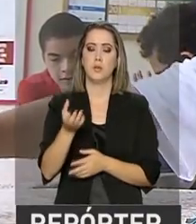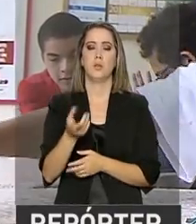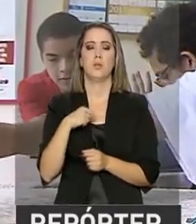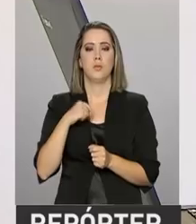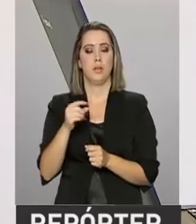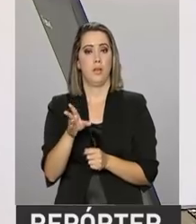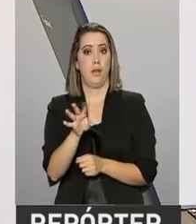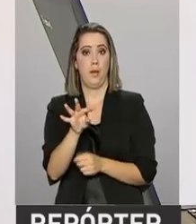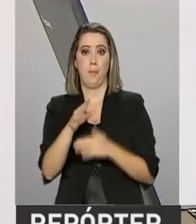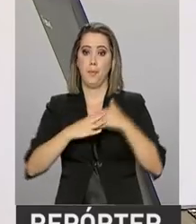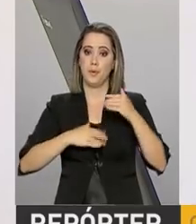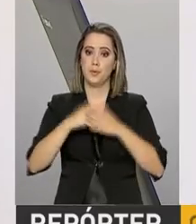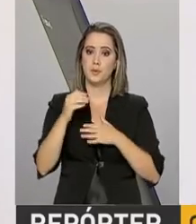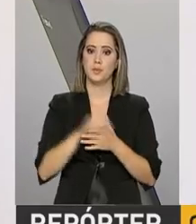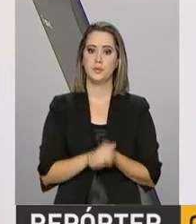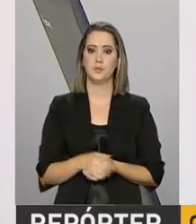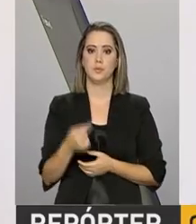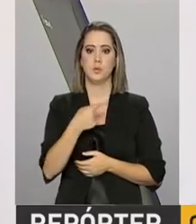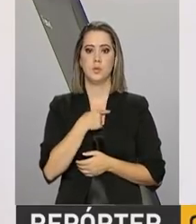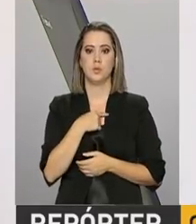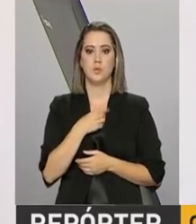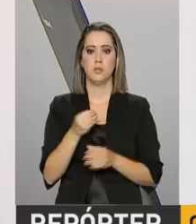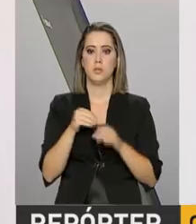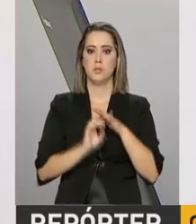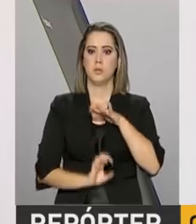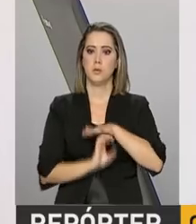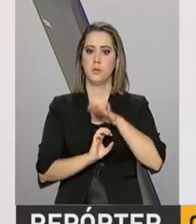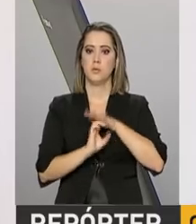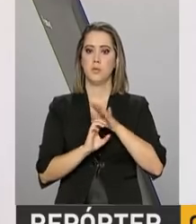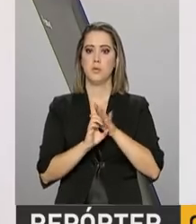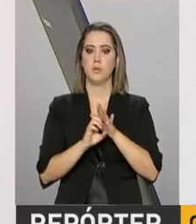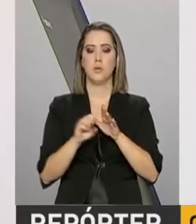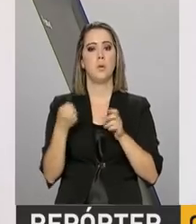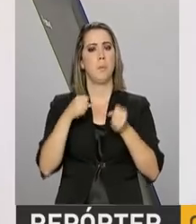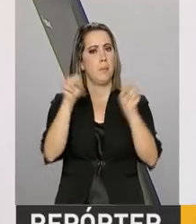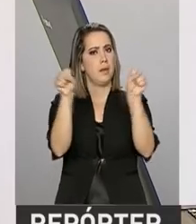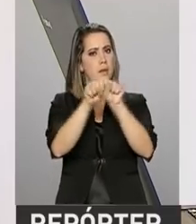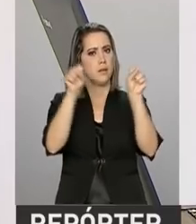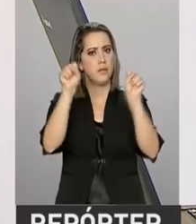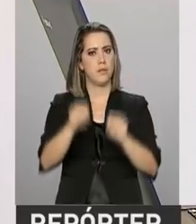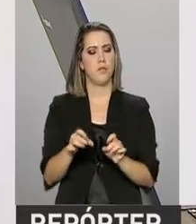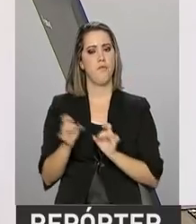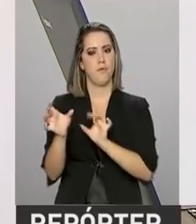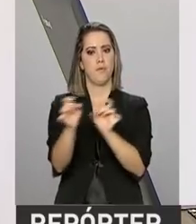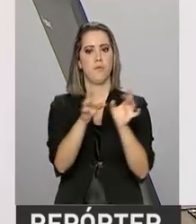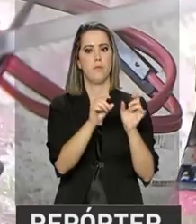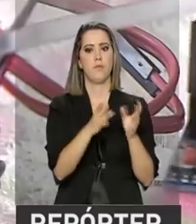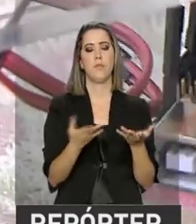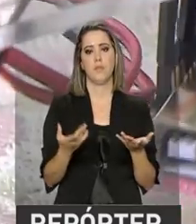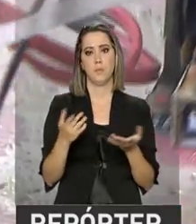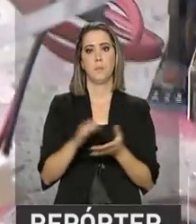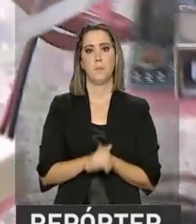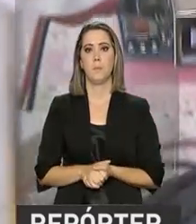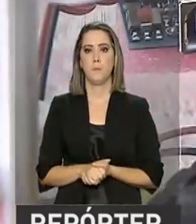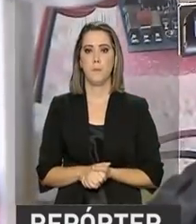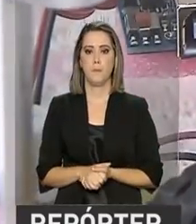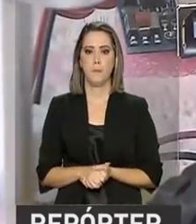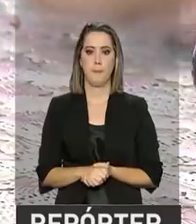na carreira. Montar uma empresa de software e vender. Vender programa para qualquer tipo de área que seja mais carente.